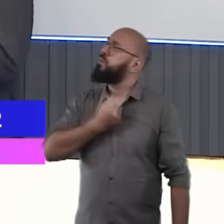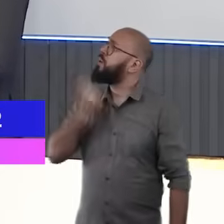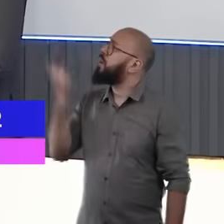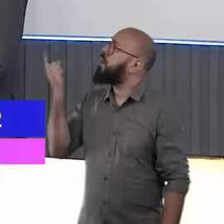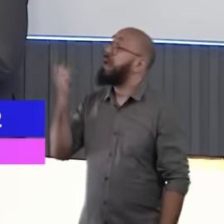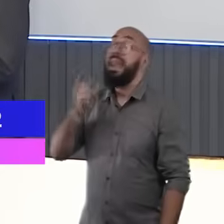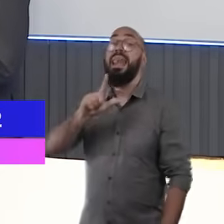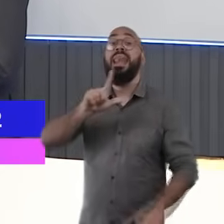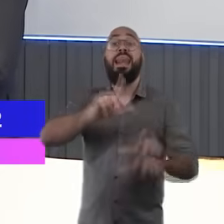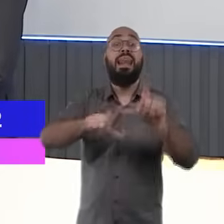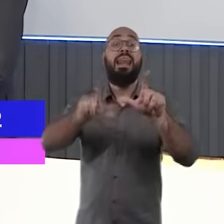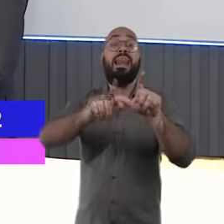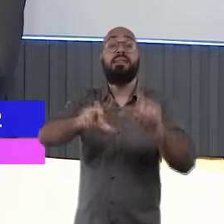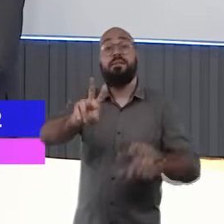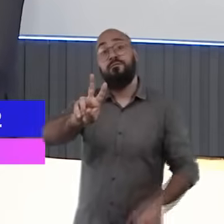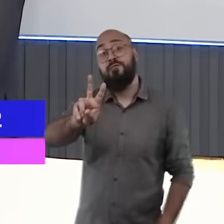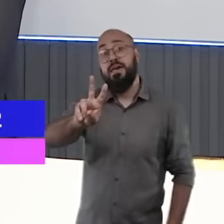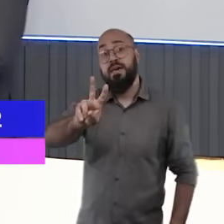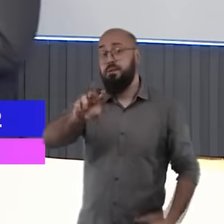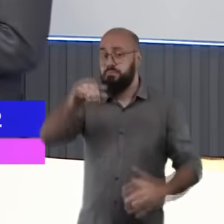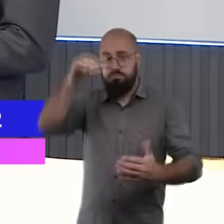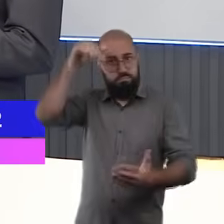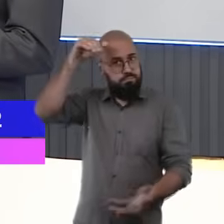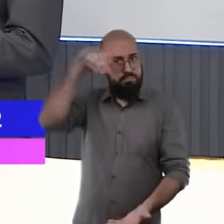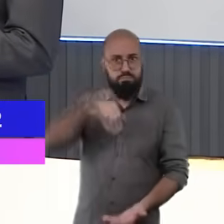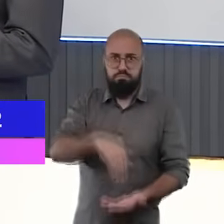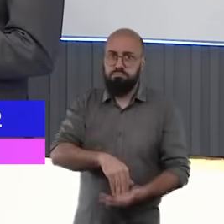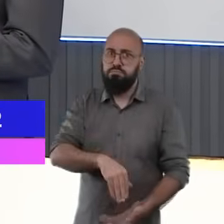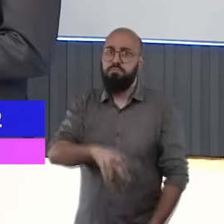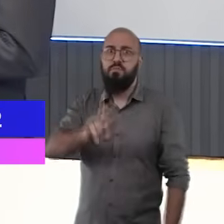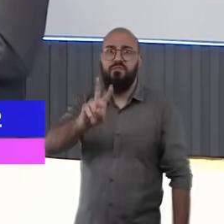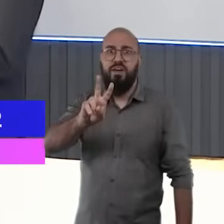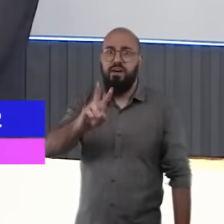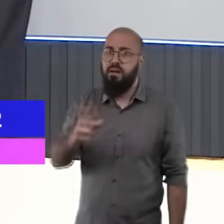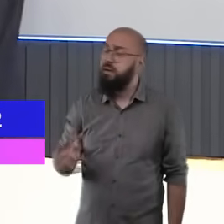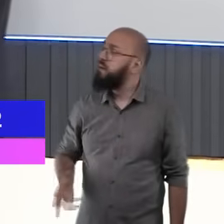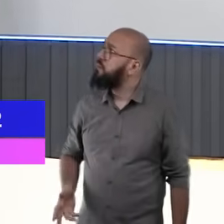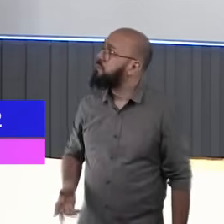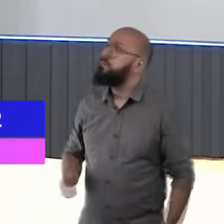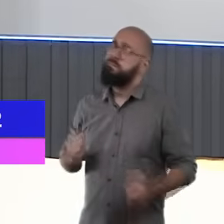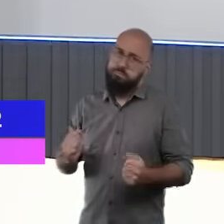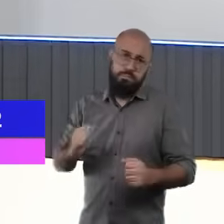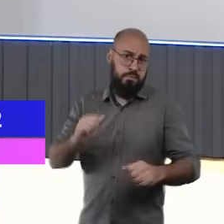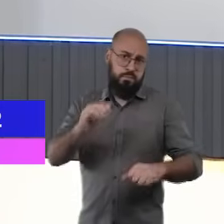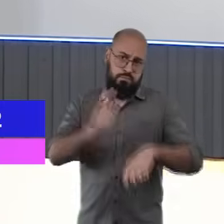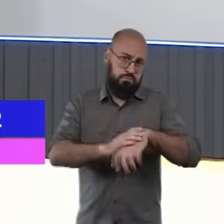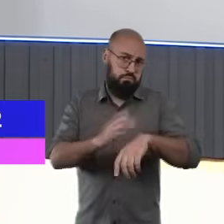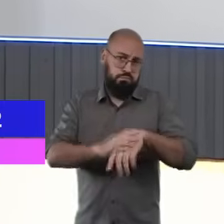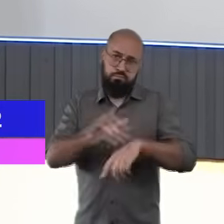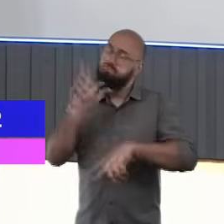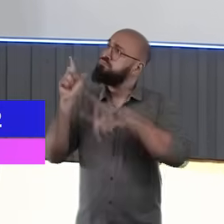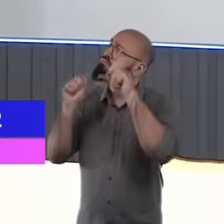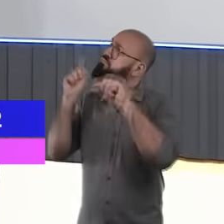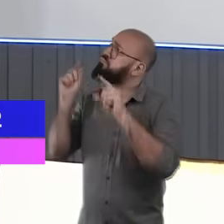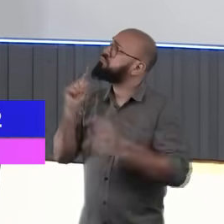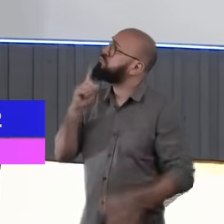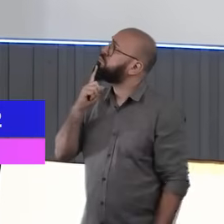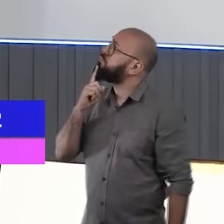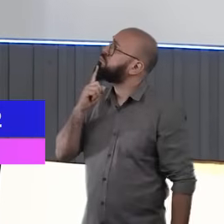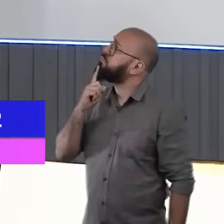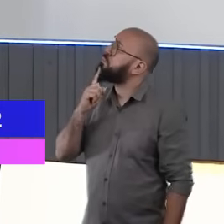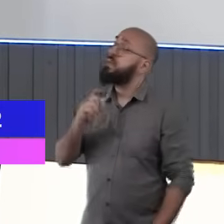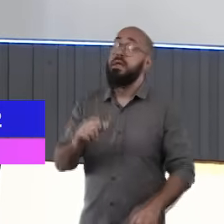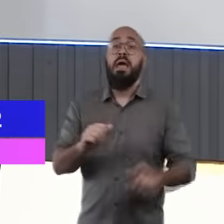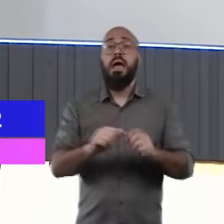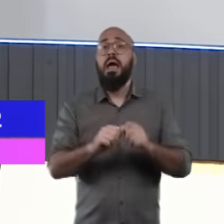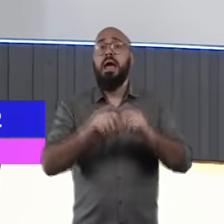a letra V. Ó, tem vários estudos bíblicos, tem muitos para você escolher ou decidir. Então, digamos que eu vou escolher aqui